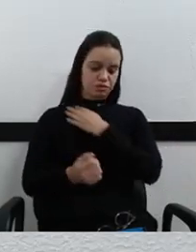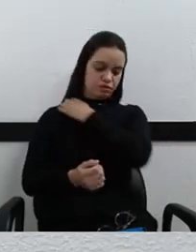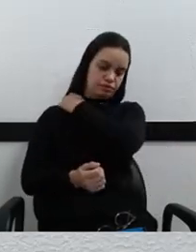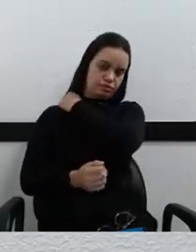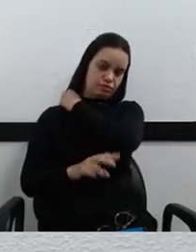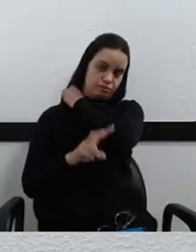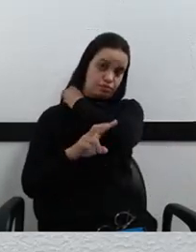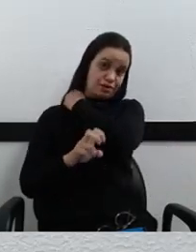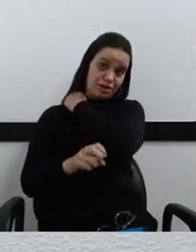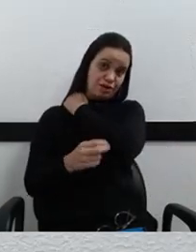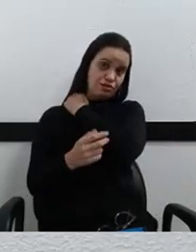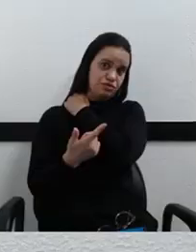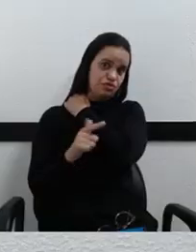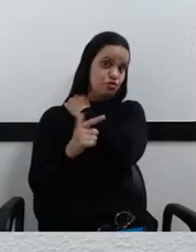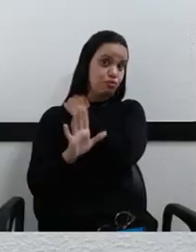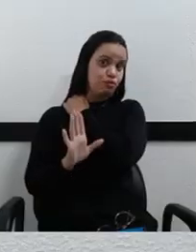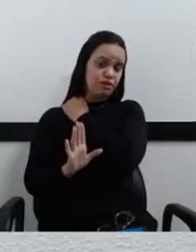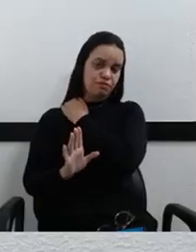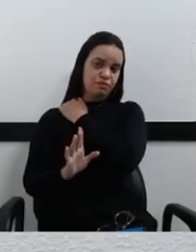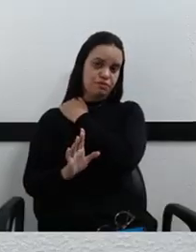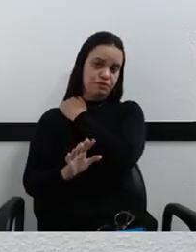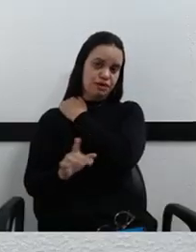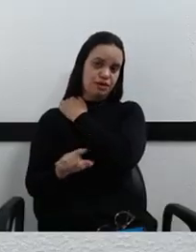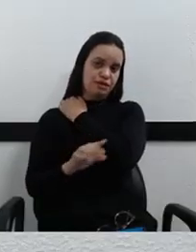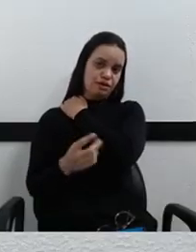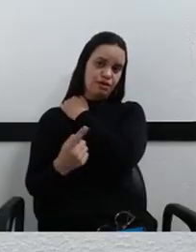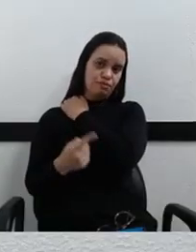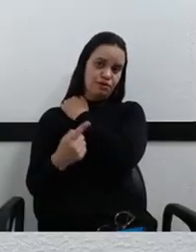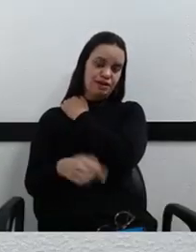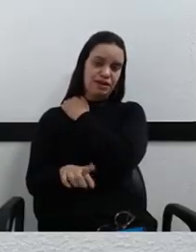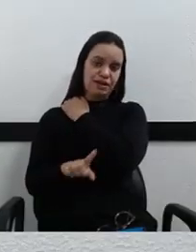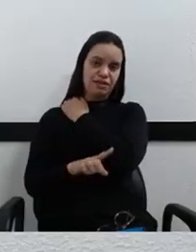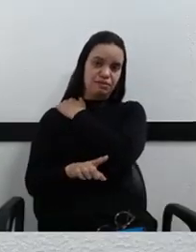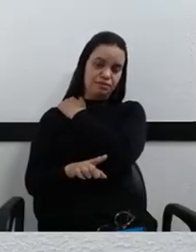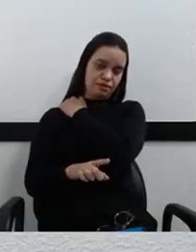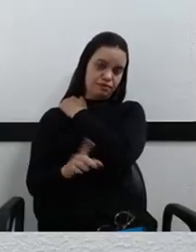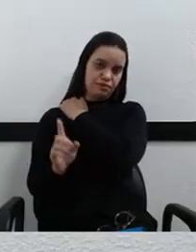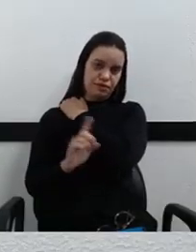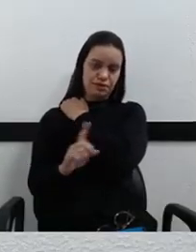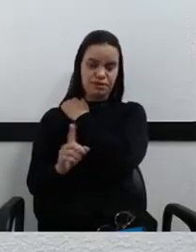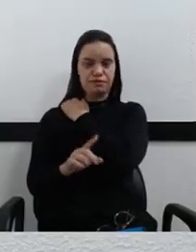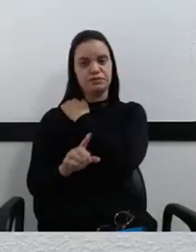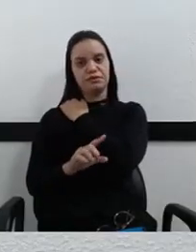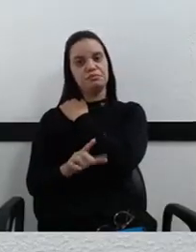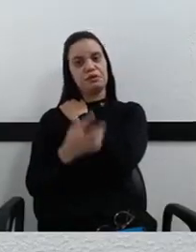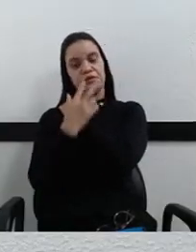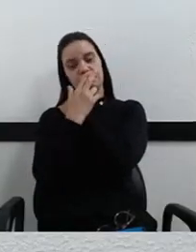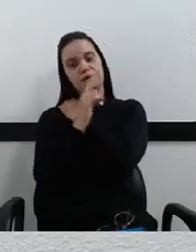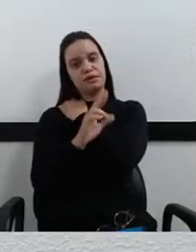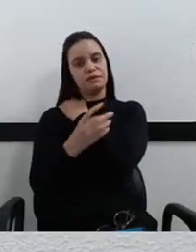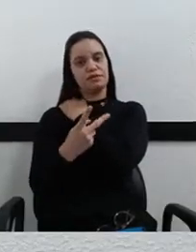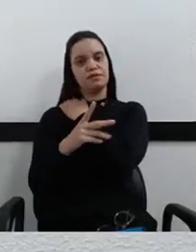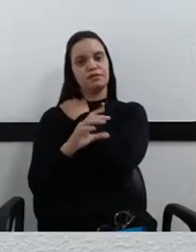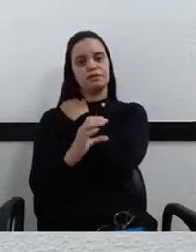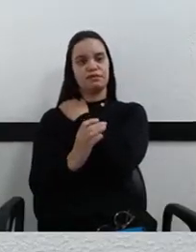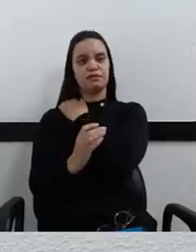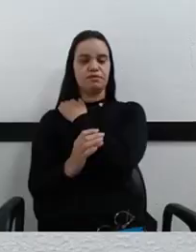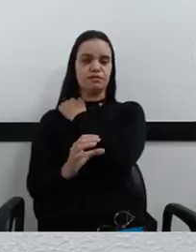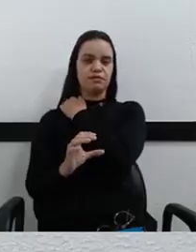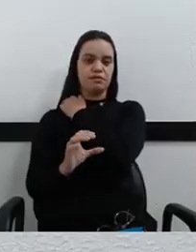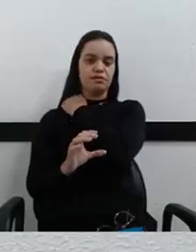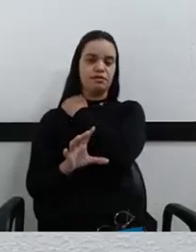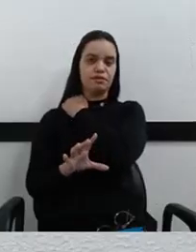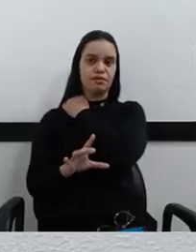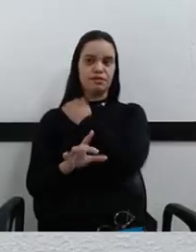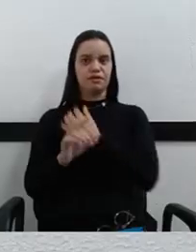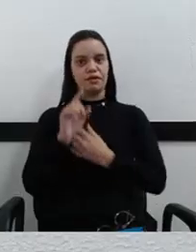por conta disso. Até porque, de novo, não também me parece que a PEC está colocando em